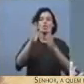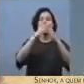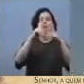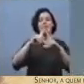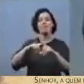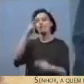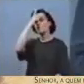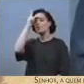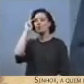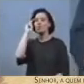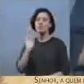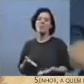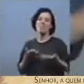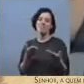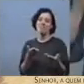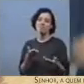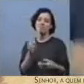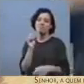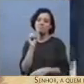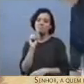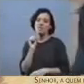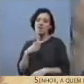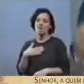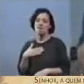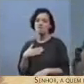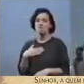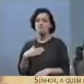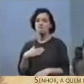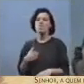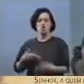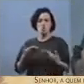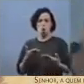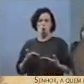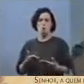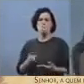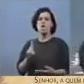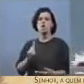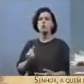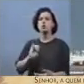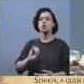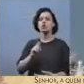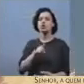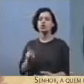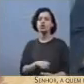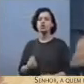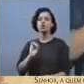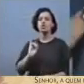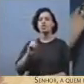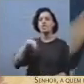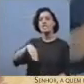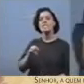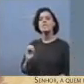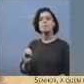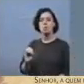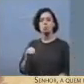Hoje a Igreja Católica tem um grande inimigo nos meios de comunicação. Por quê?